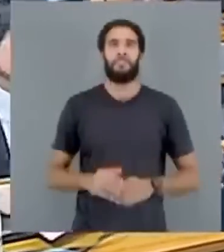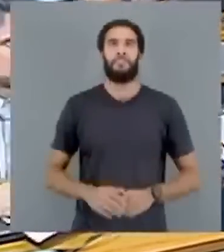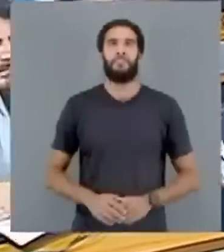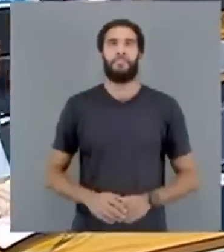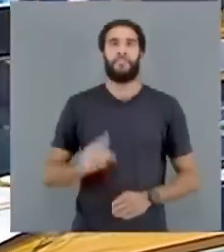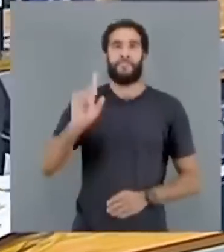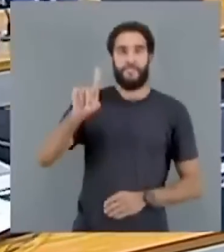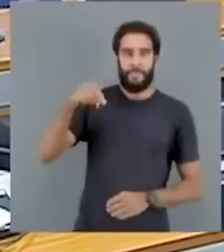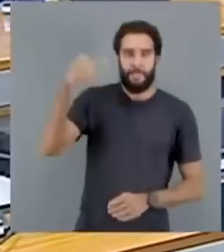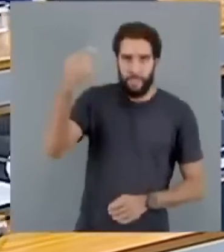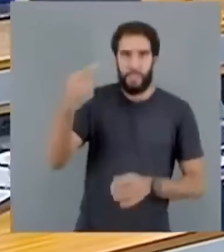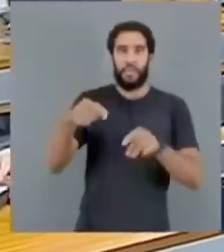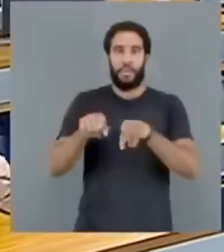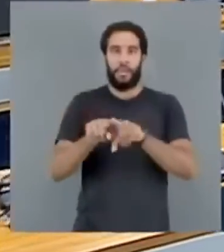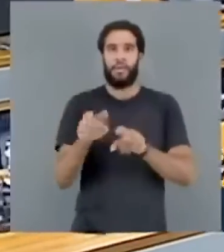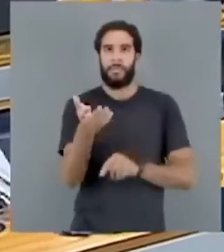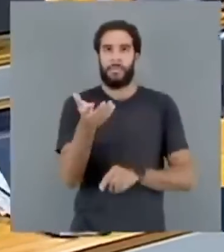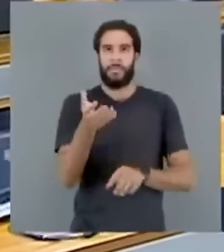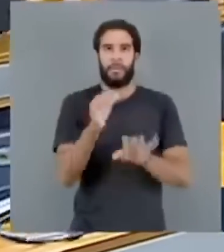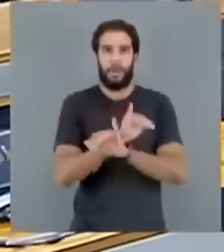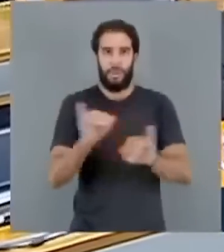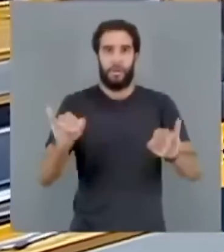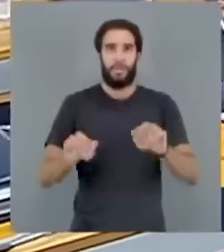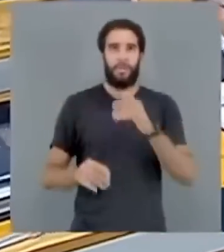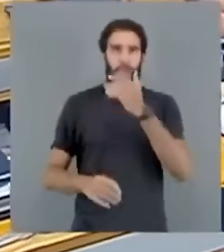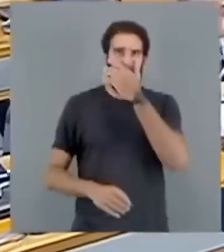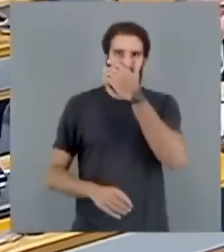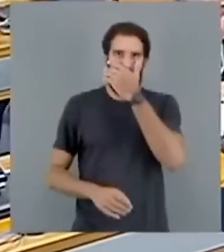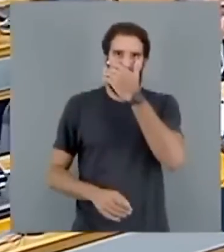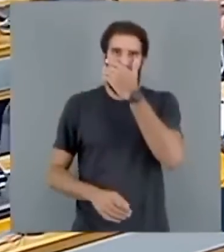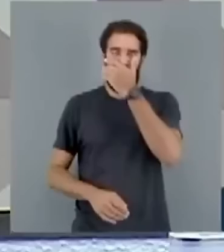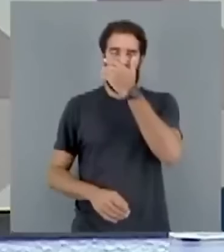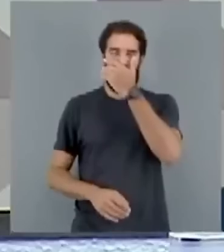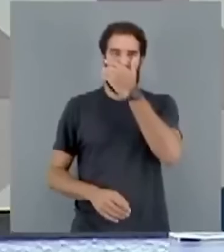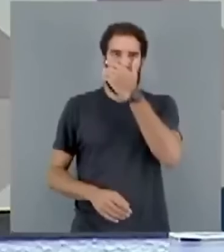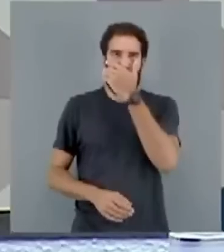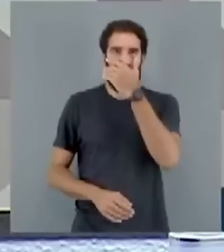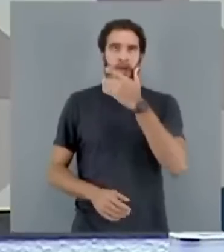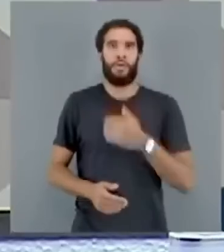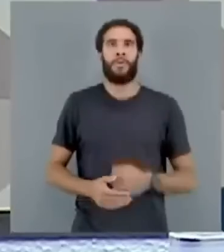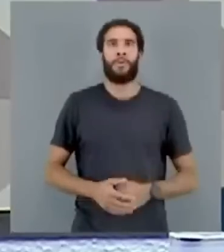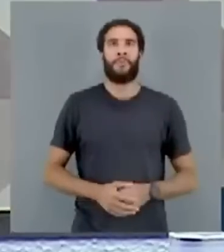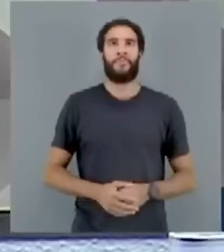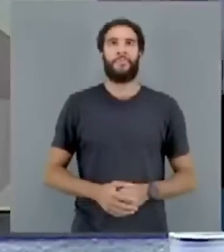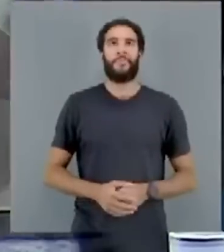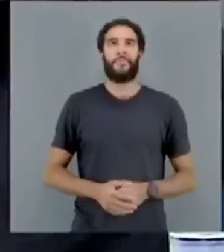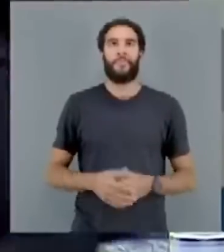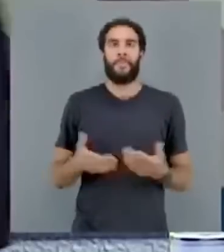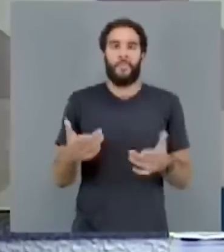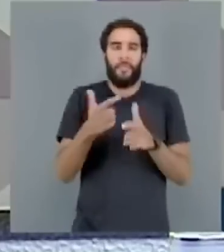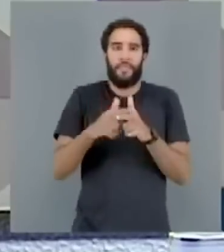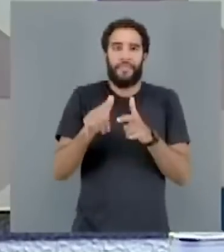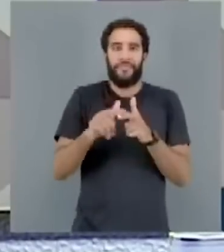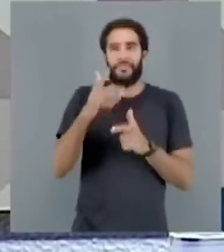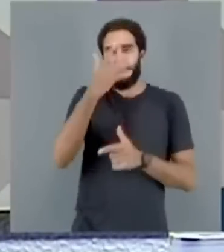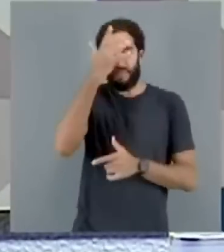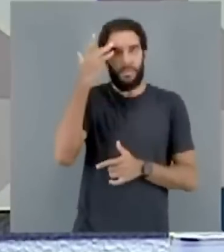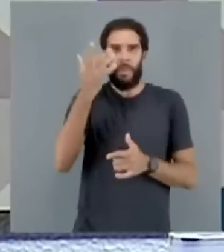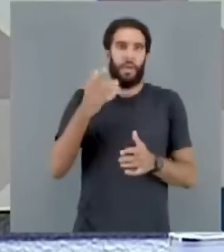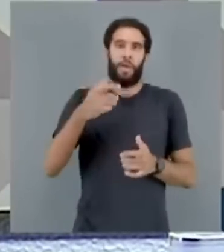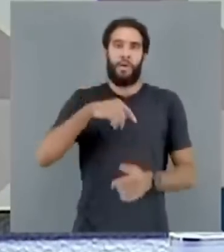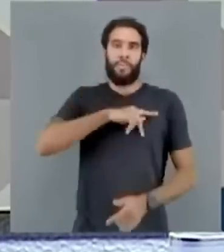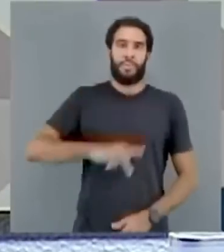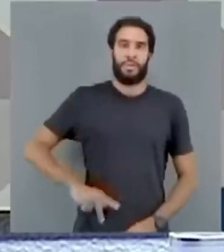Para além disso, eu quero dizer também que essa indicação de membros de CPI não compete ao